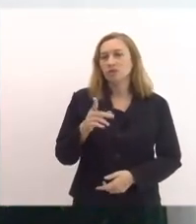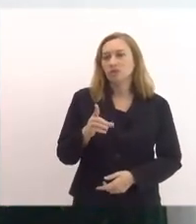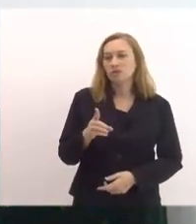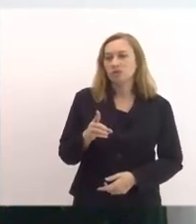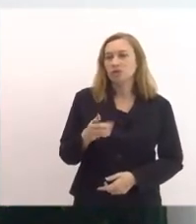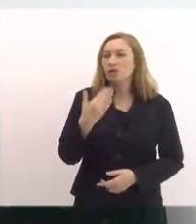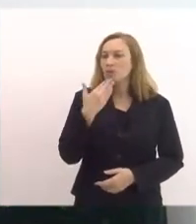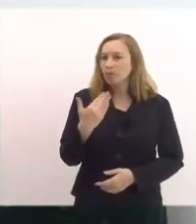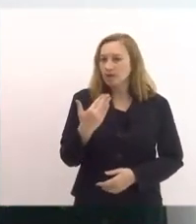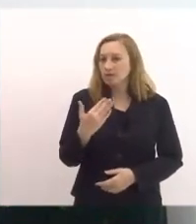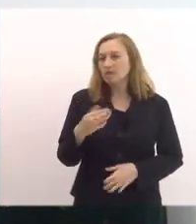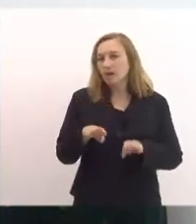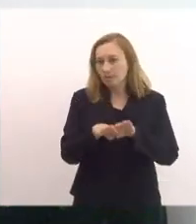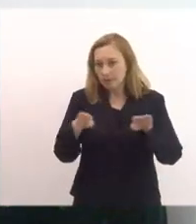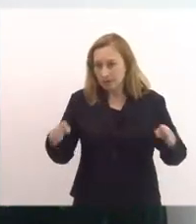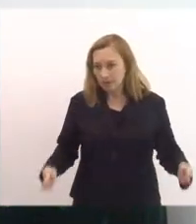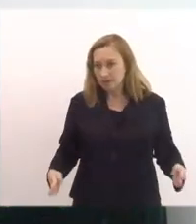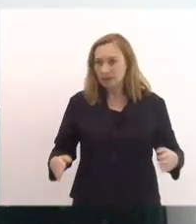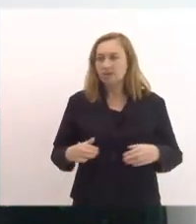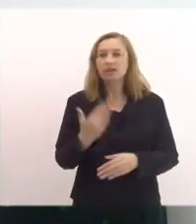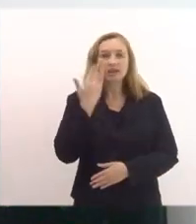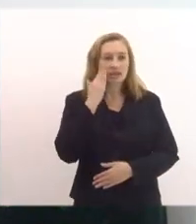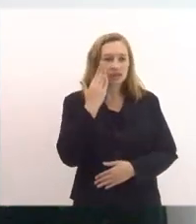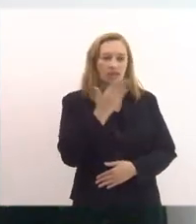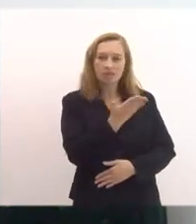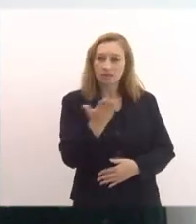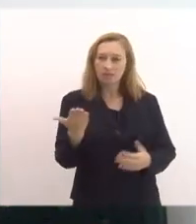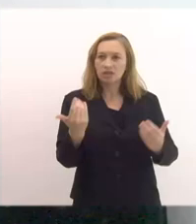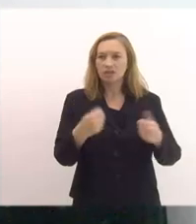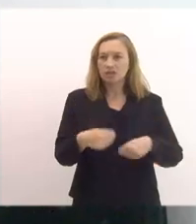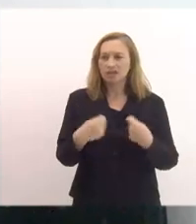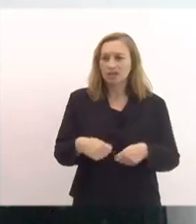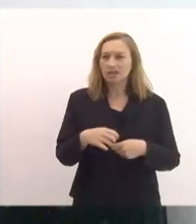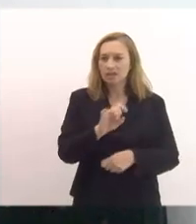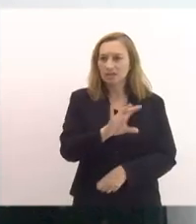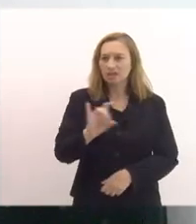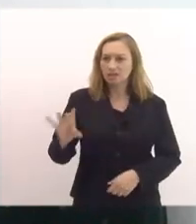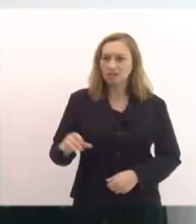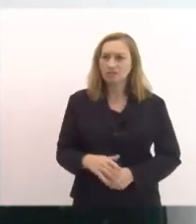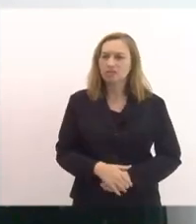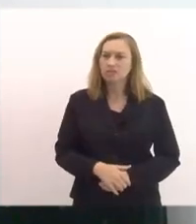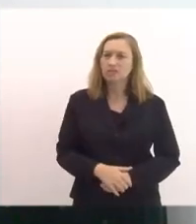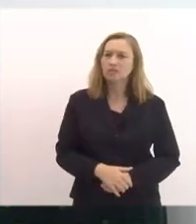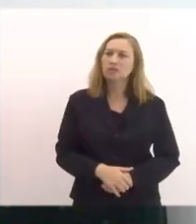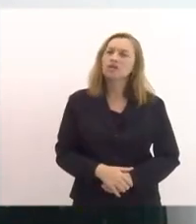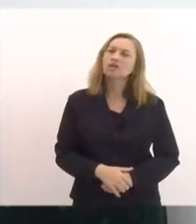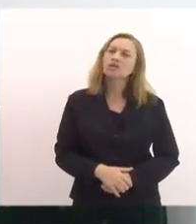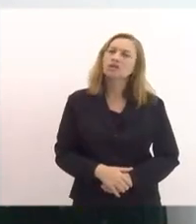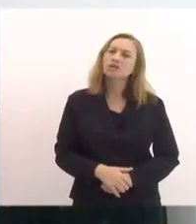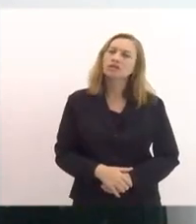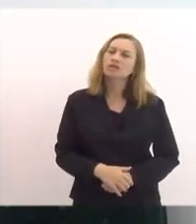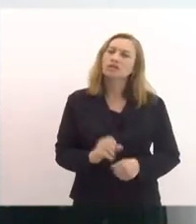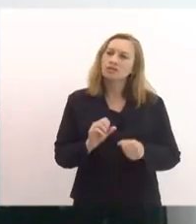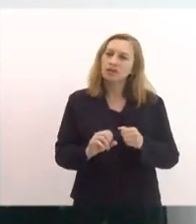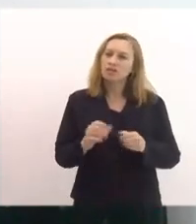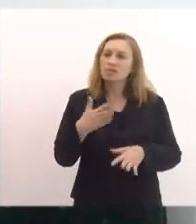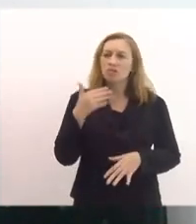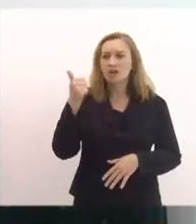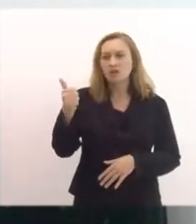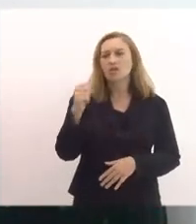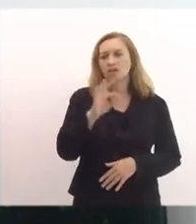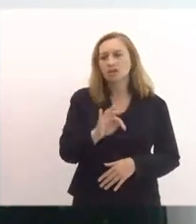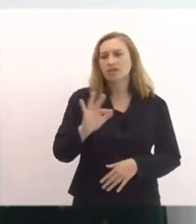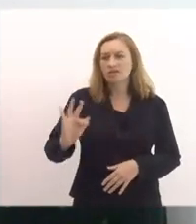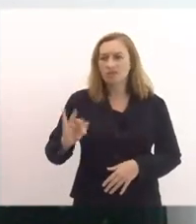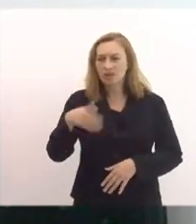eu peço à mesa? Entendam essas necessidades, né? E que seja feita da melhor forma o Tafão